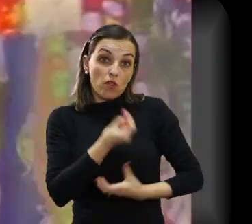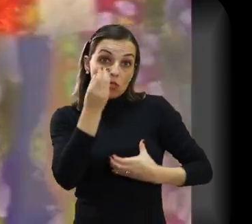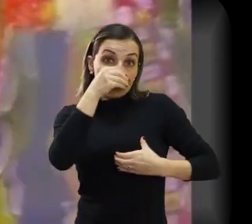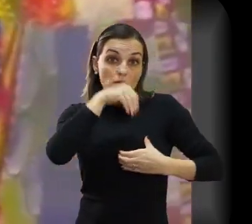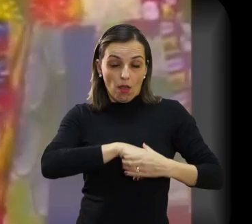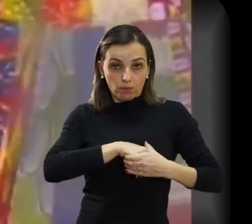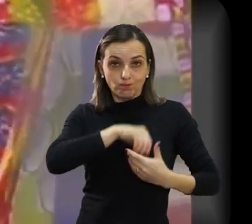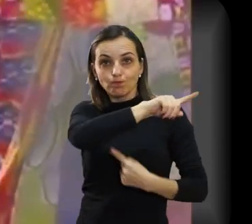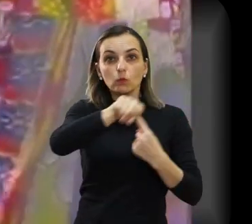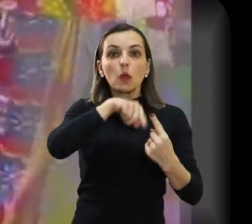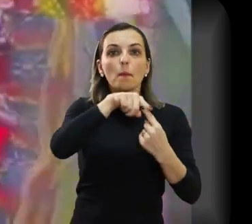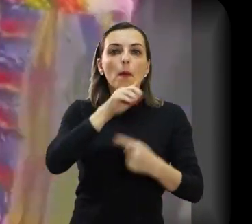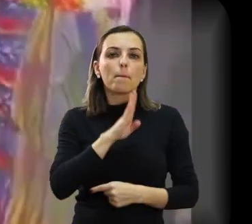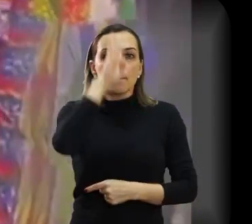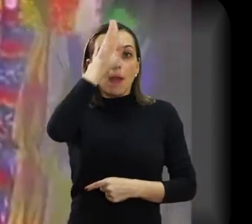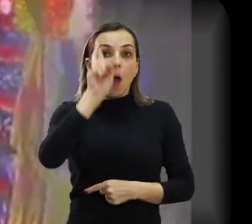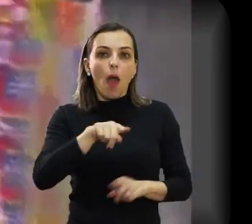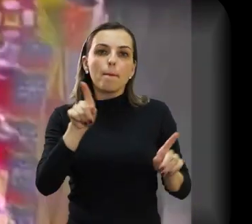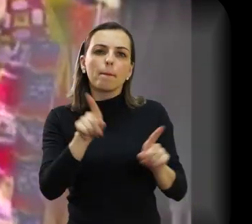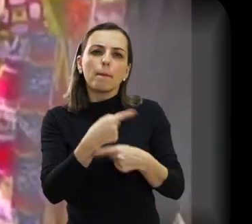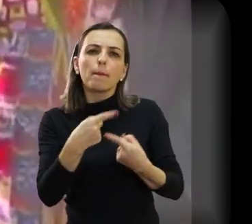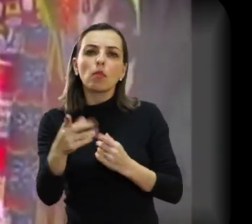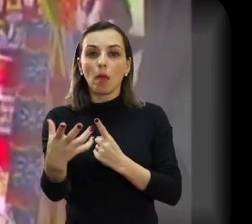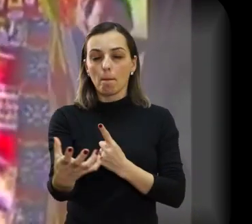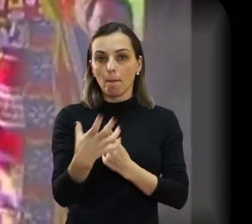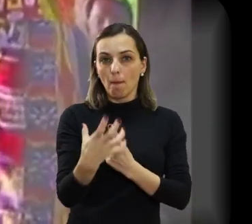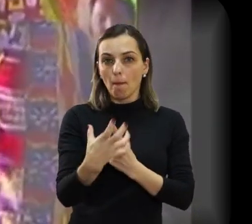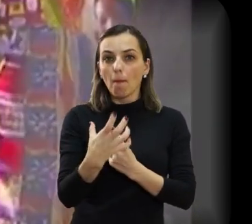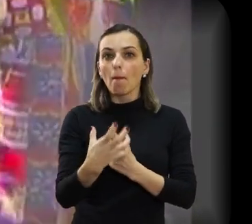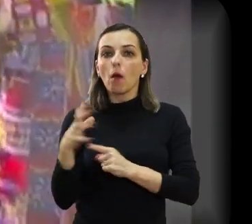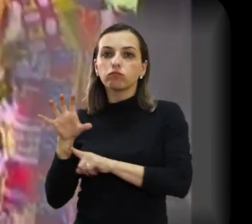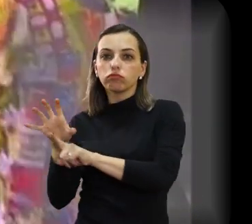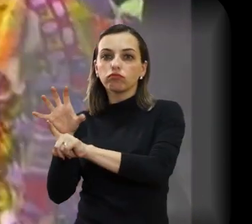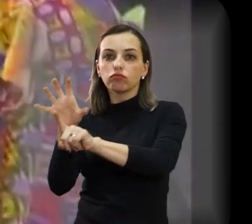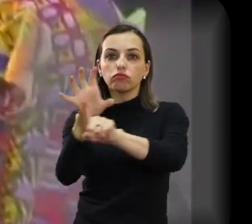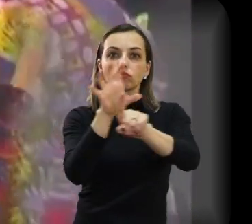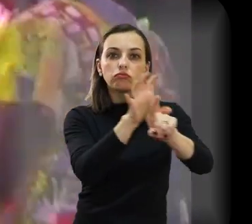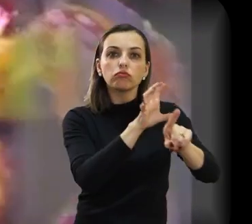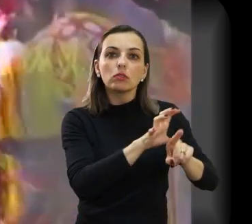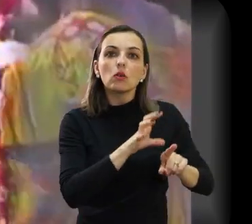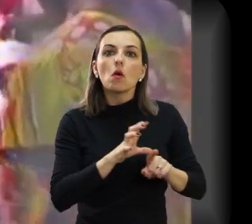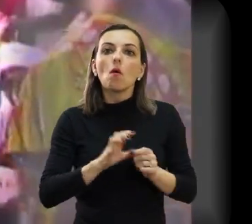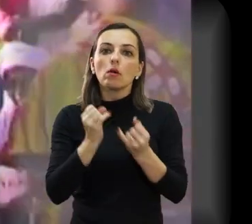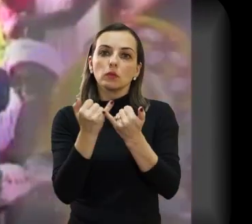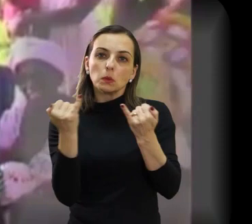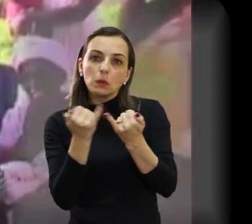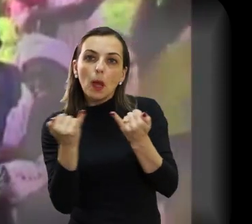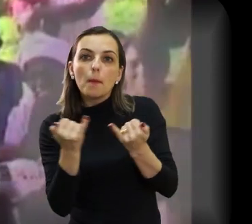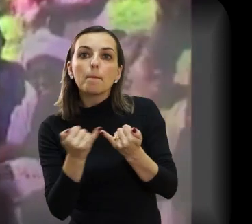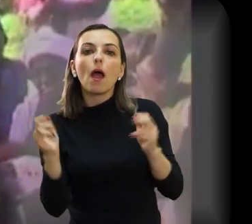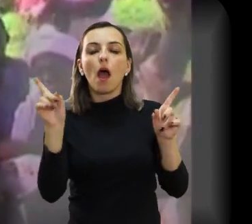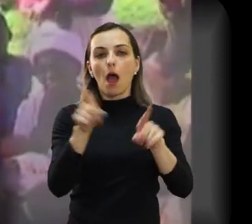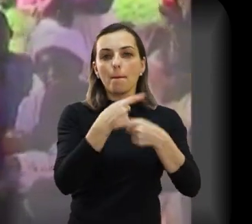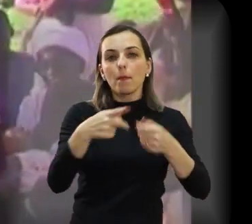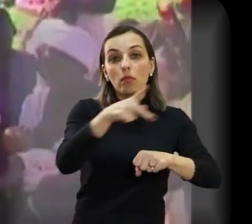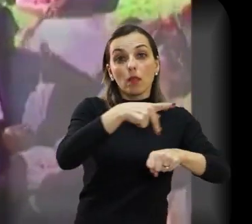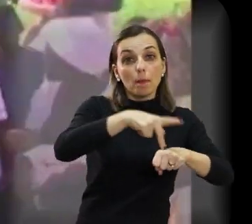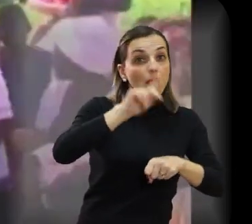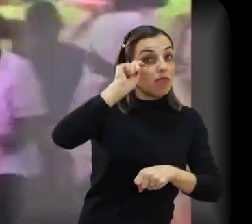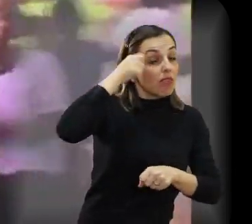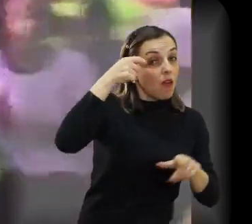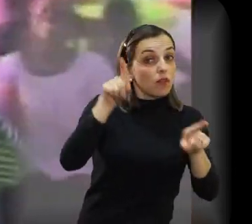como objetivo principal, mostrar quais são as influências, as semelhanças e quais foram